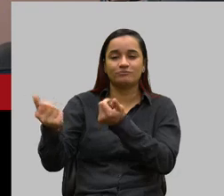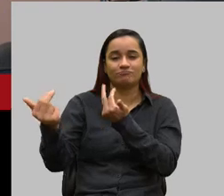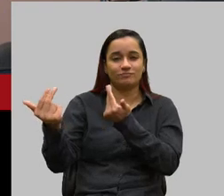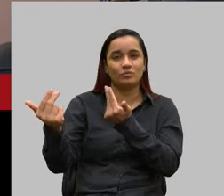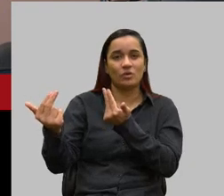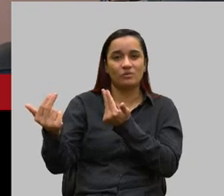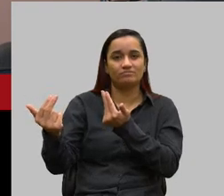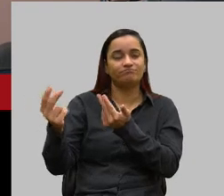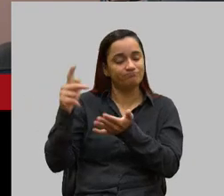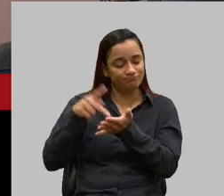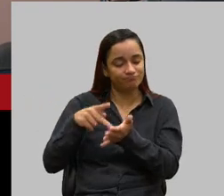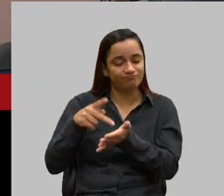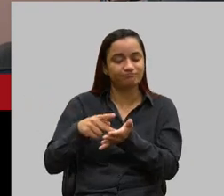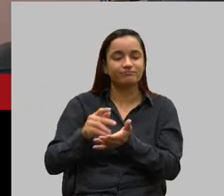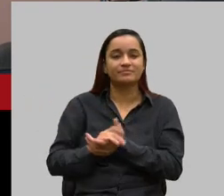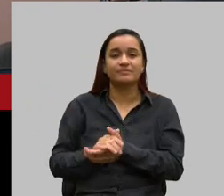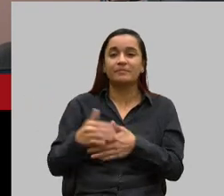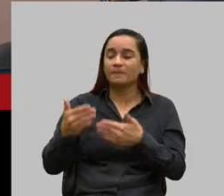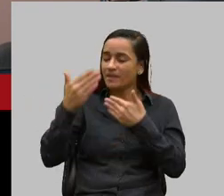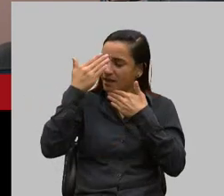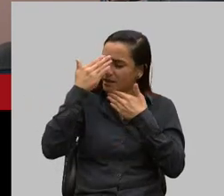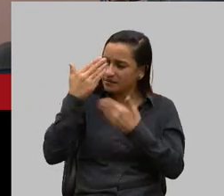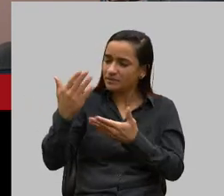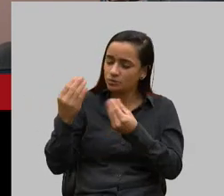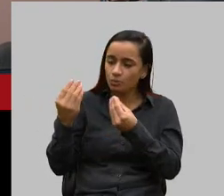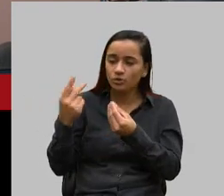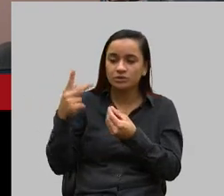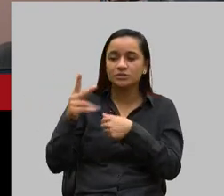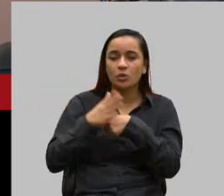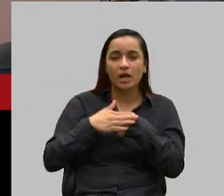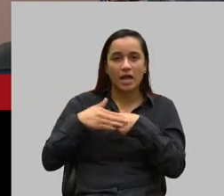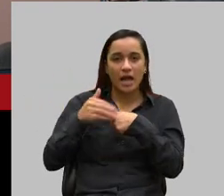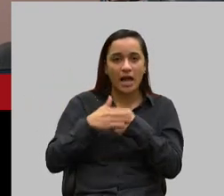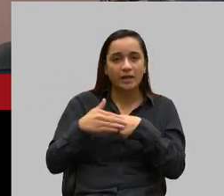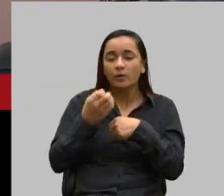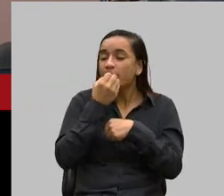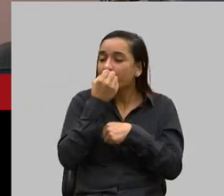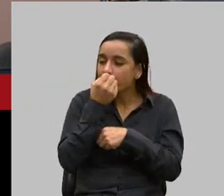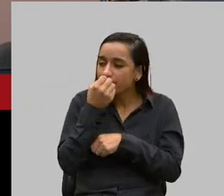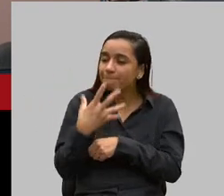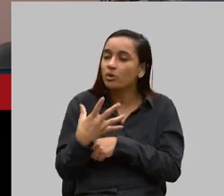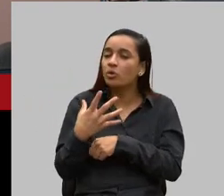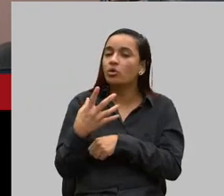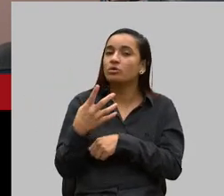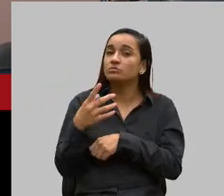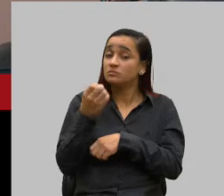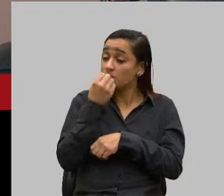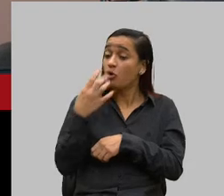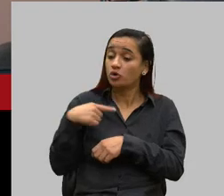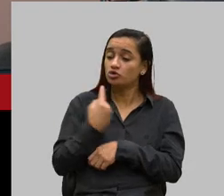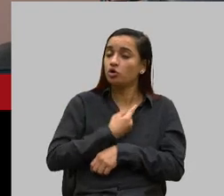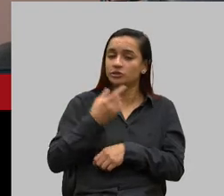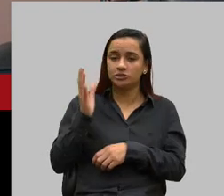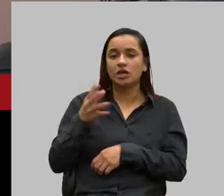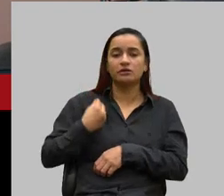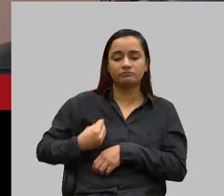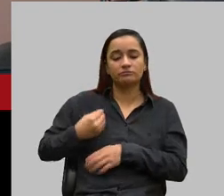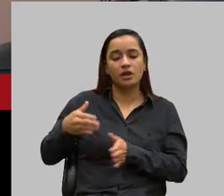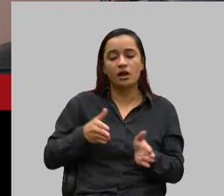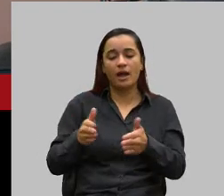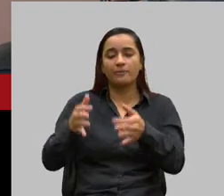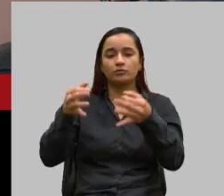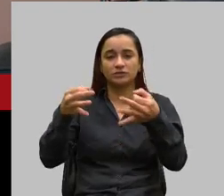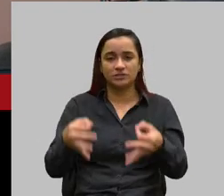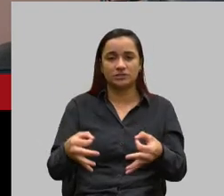ela mais precisou então eu te agradeço muito pelo carinho e Que bom que estamos no caminho certo e eu tenho